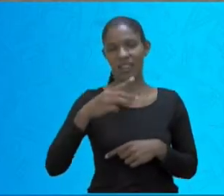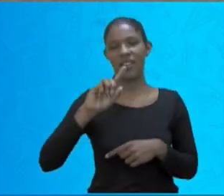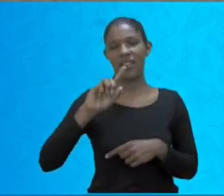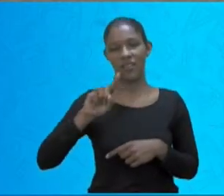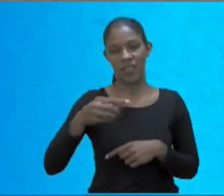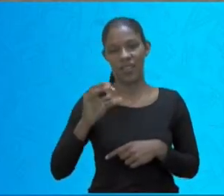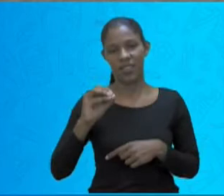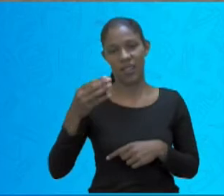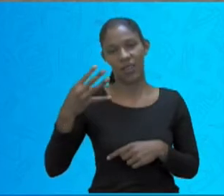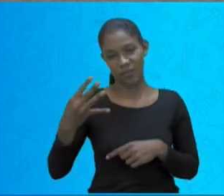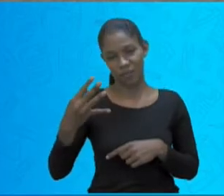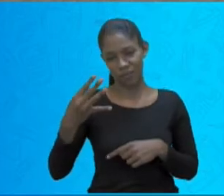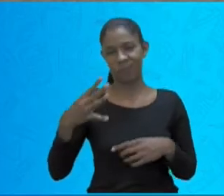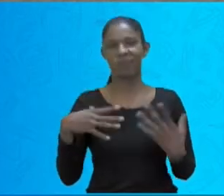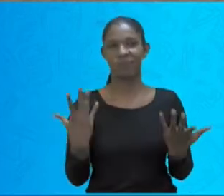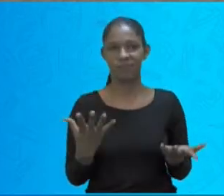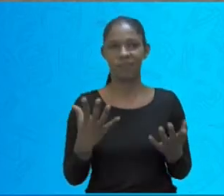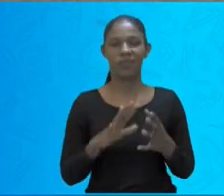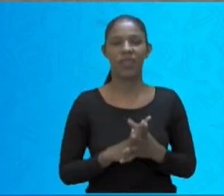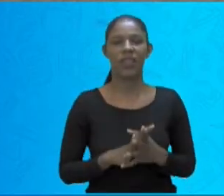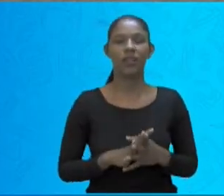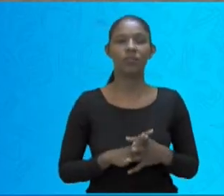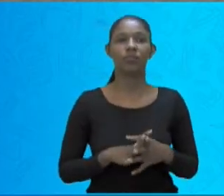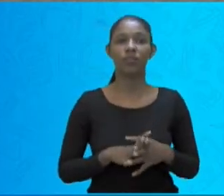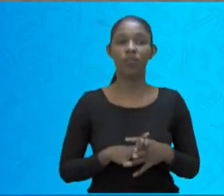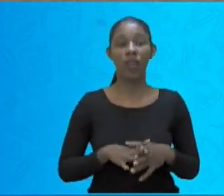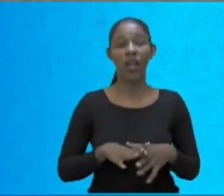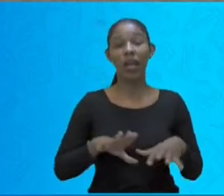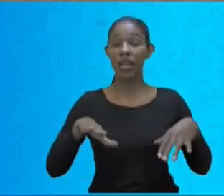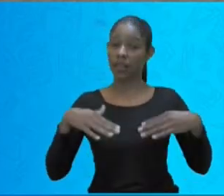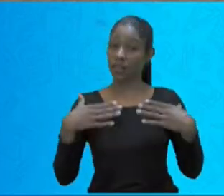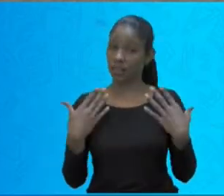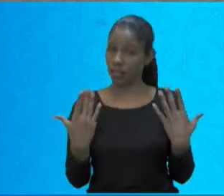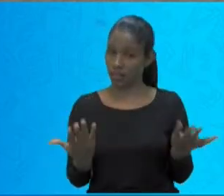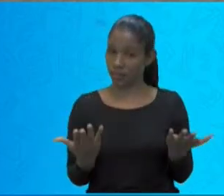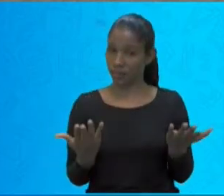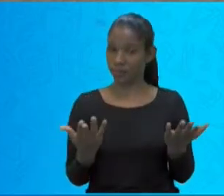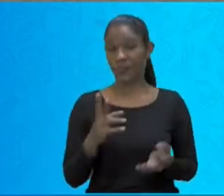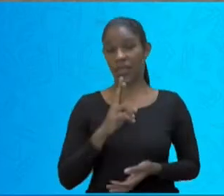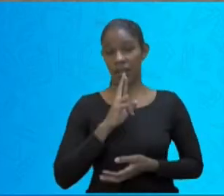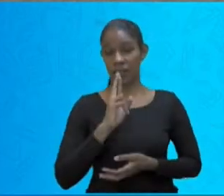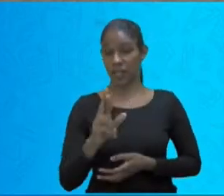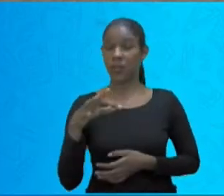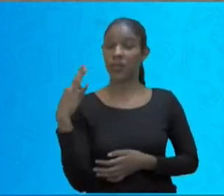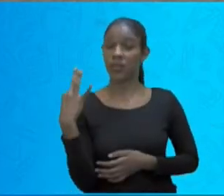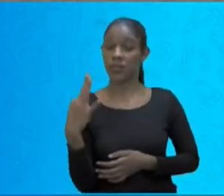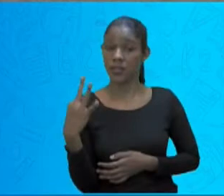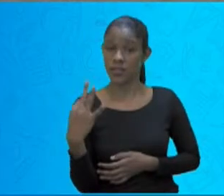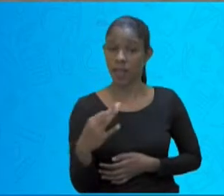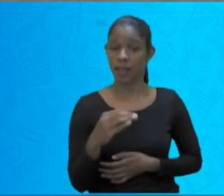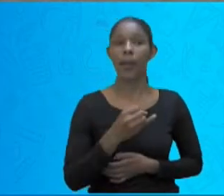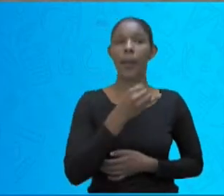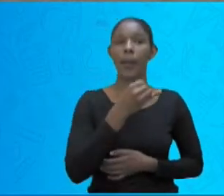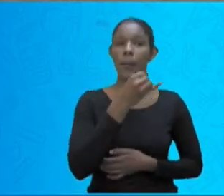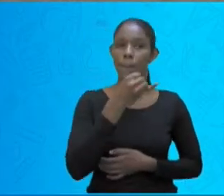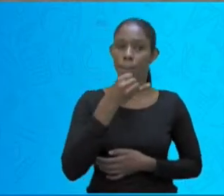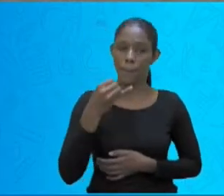23,04. Logo, a resposta para a pergunta, menos 4,8